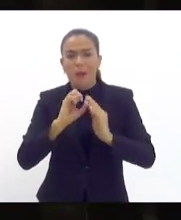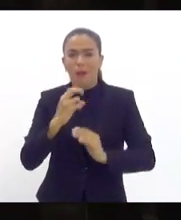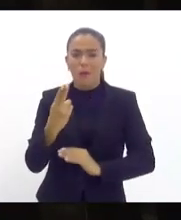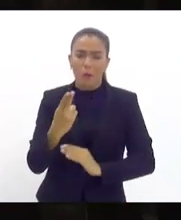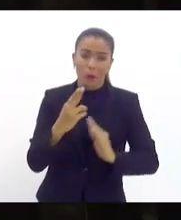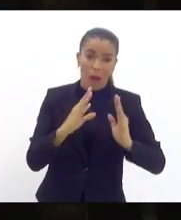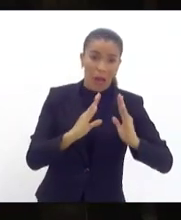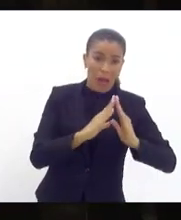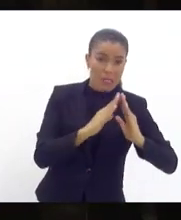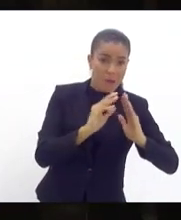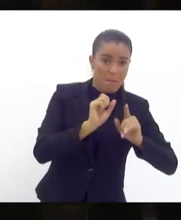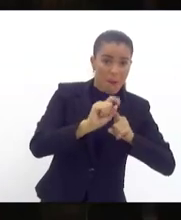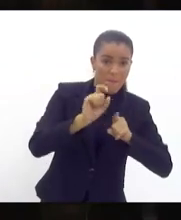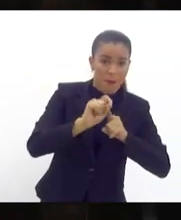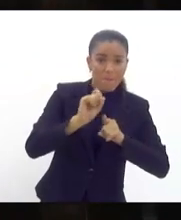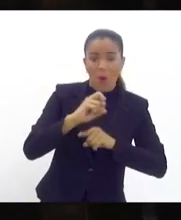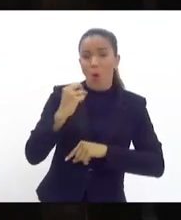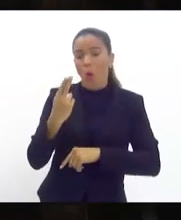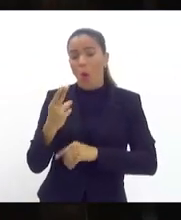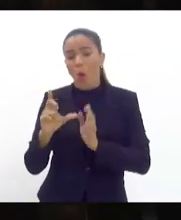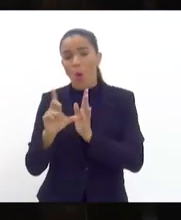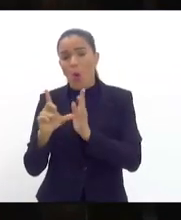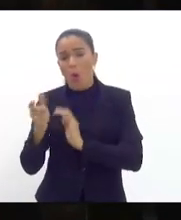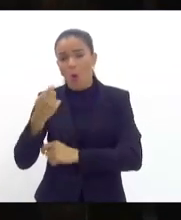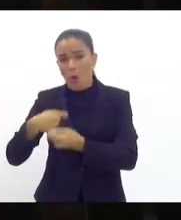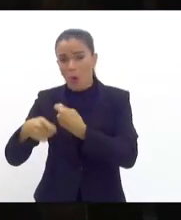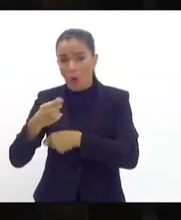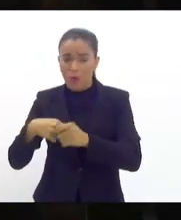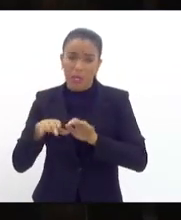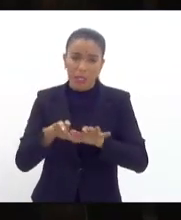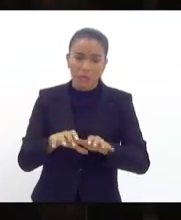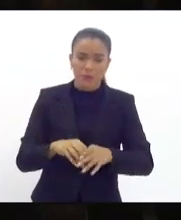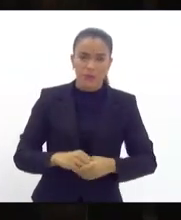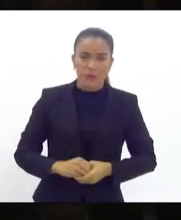residenciais ou comerciais era isso obrigado